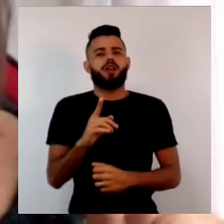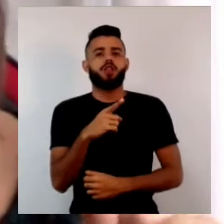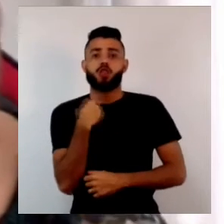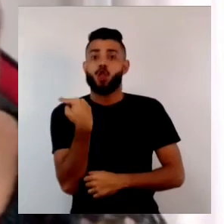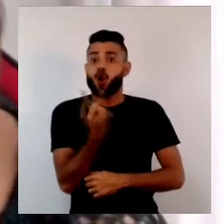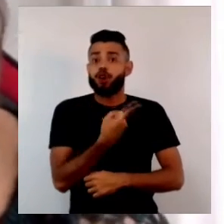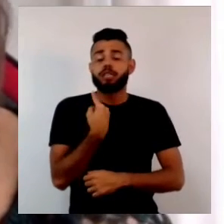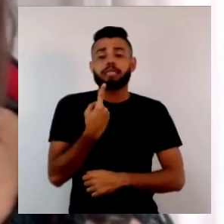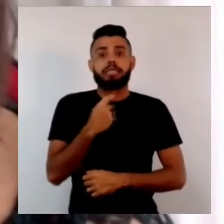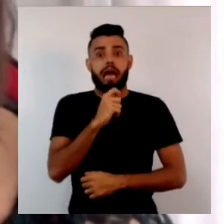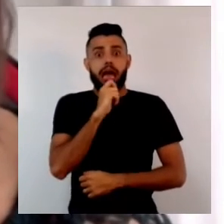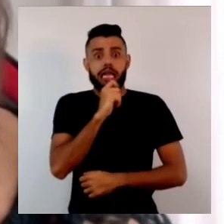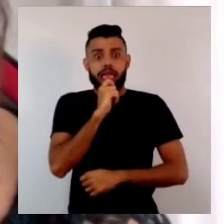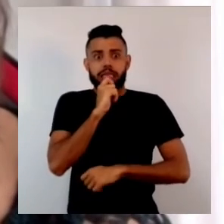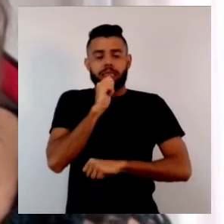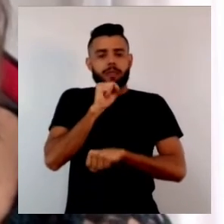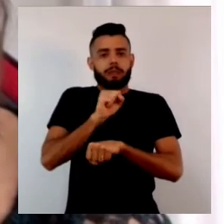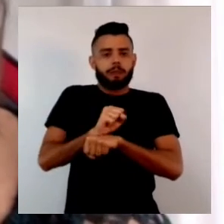Ontem,